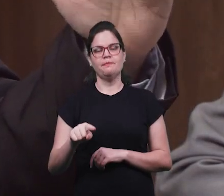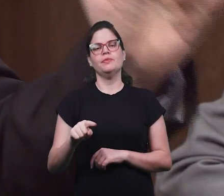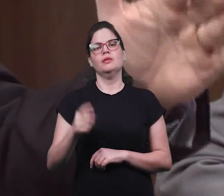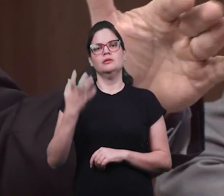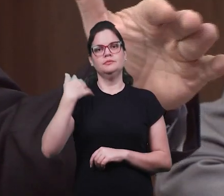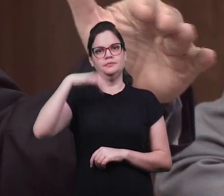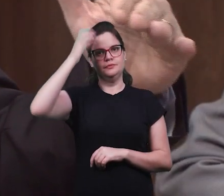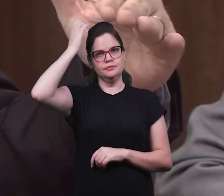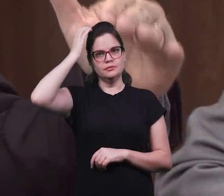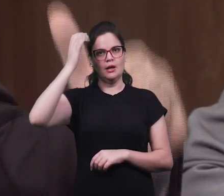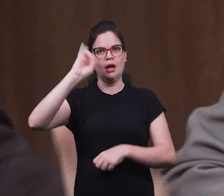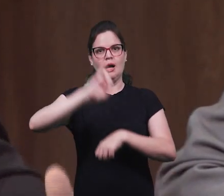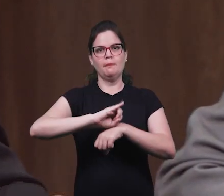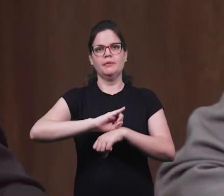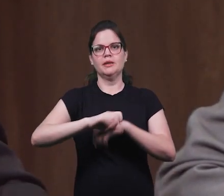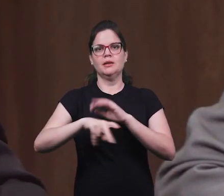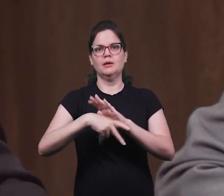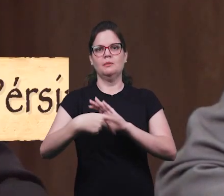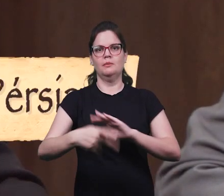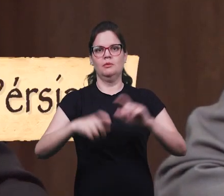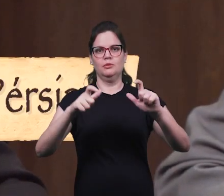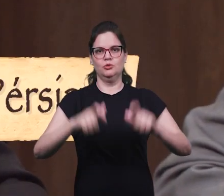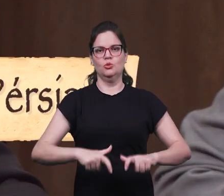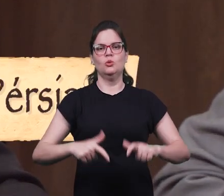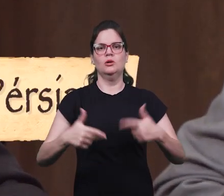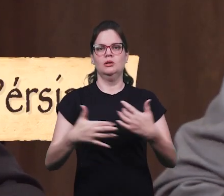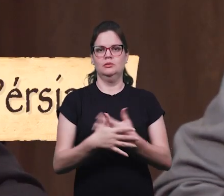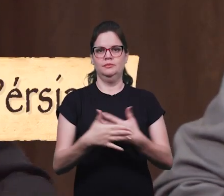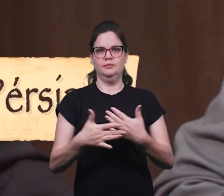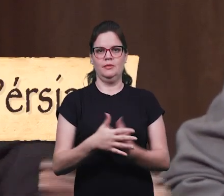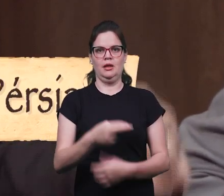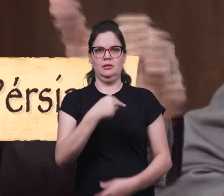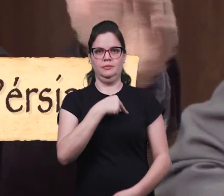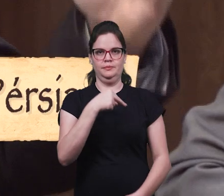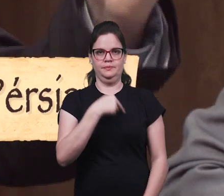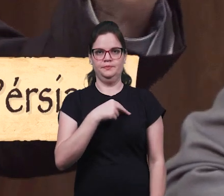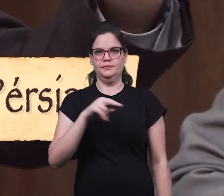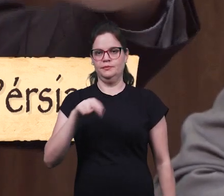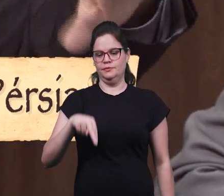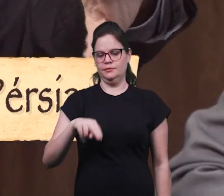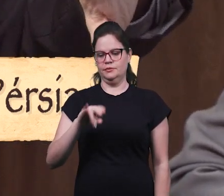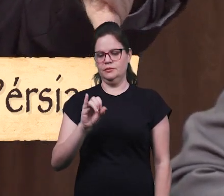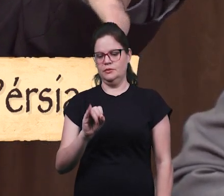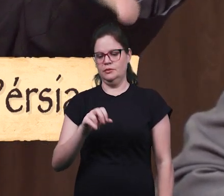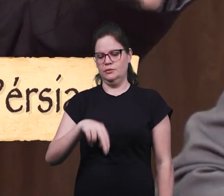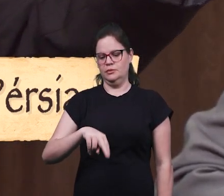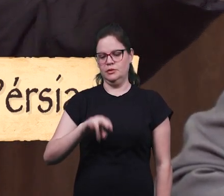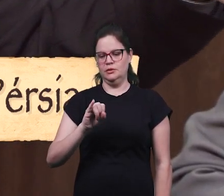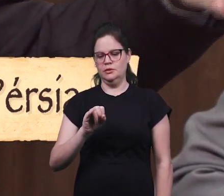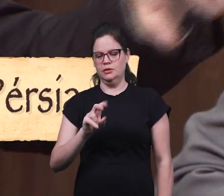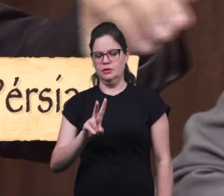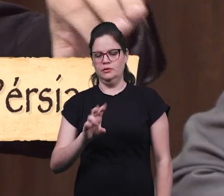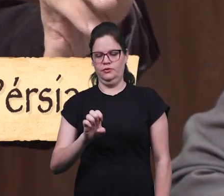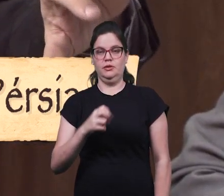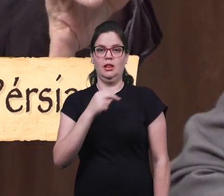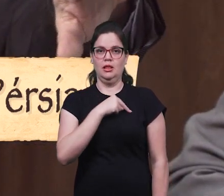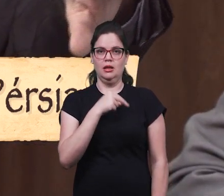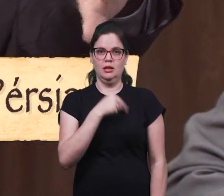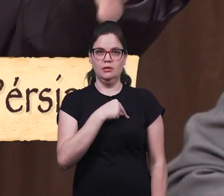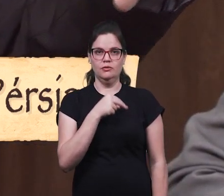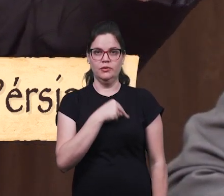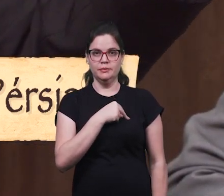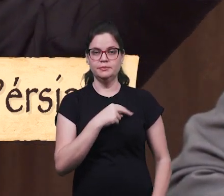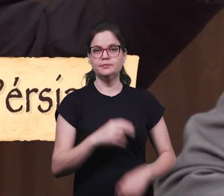sua capital estava na cidade de Nínive. Então, esse império foi antes.